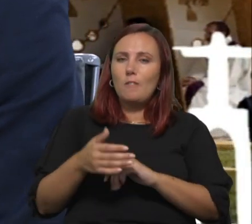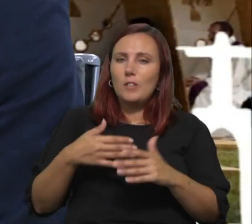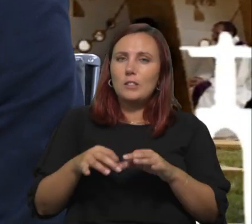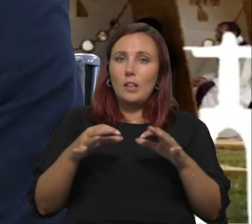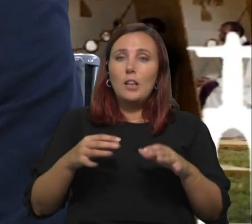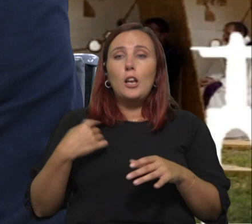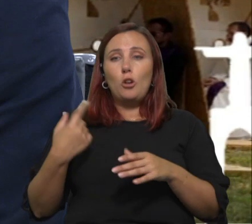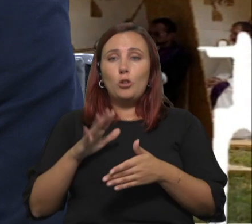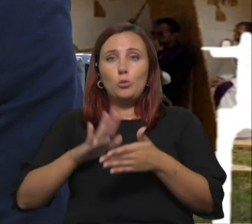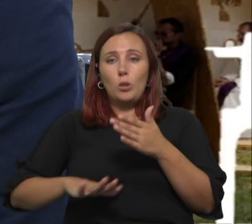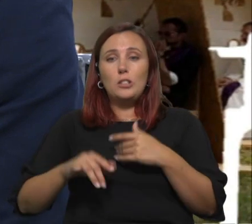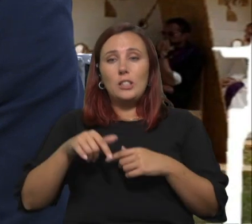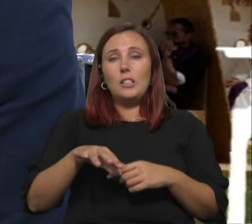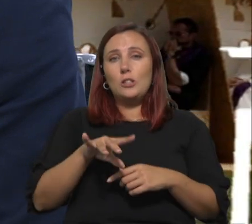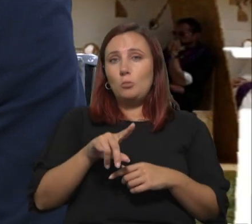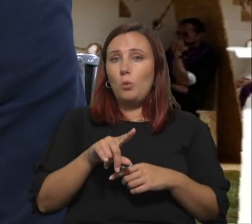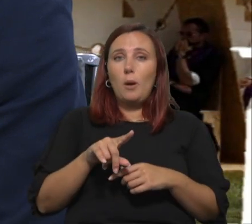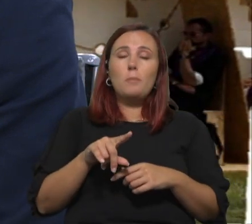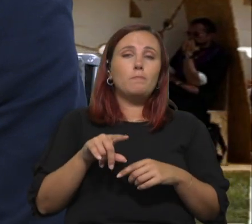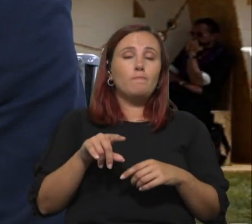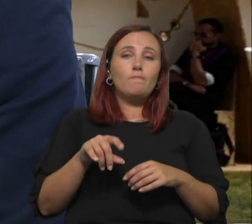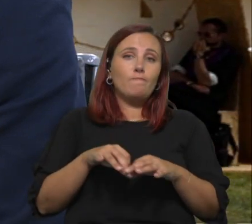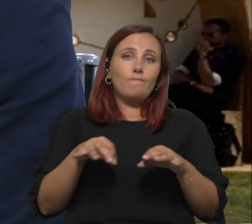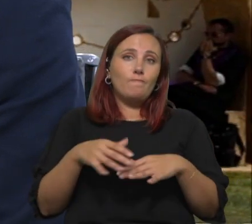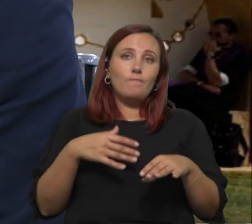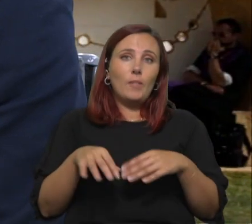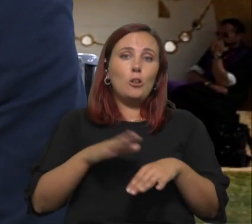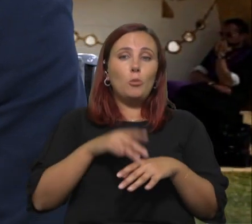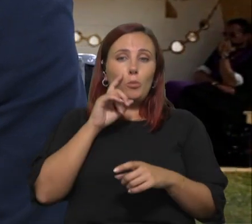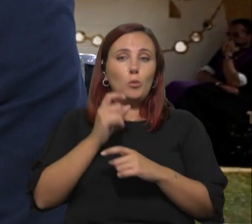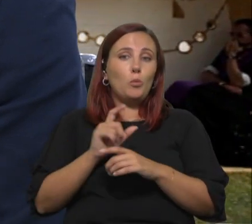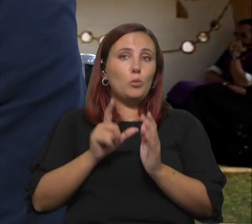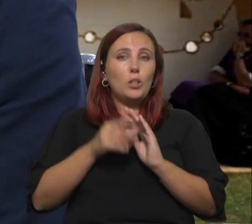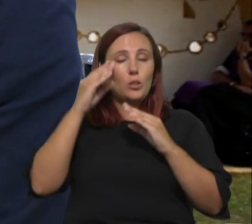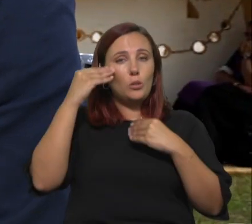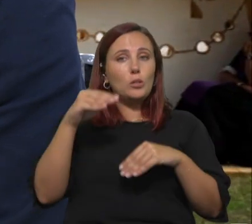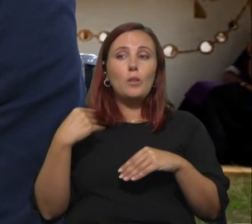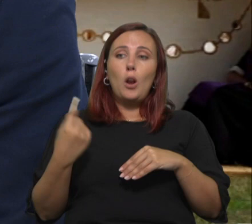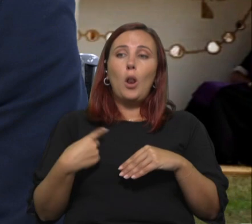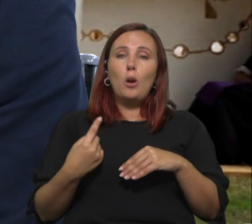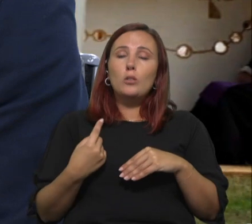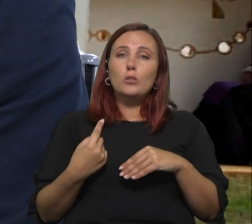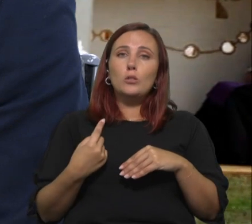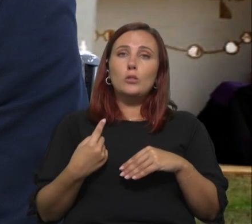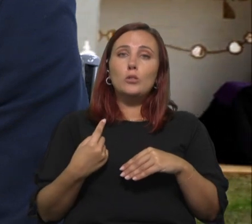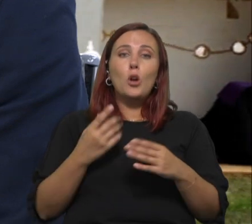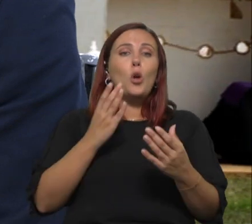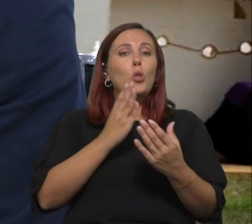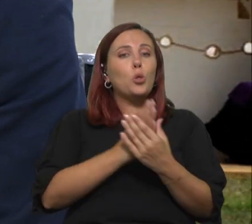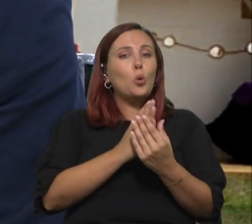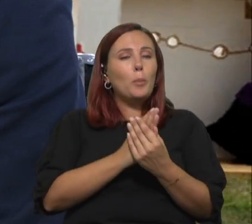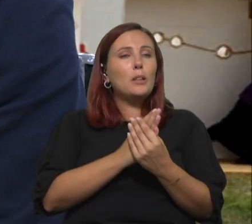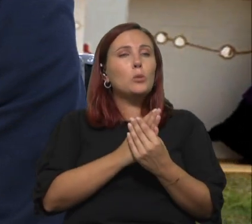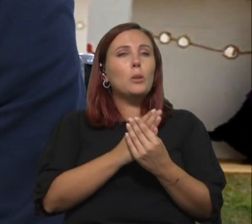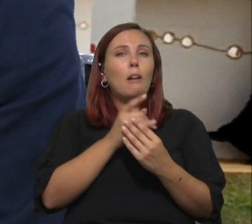Sagrado Coração de Maria, em Lisboa, porque, a propósito da revisão do nosso projeto educativo, temos tido como documento absolutamente